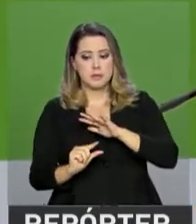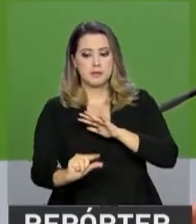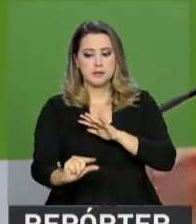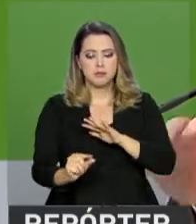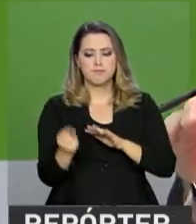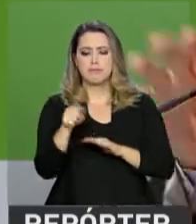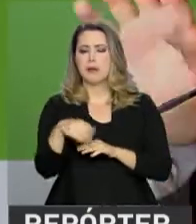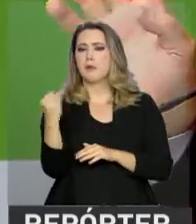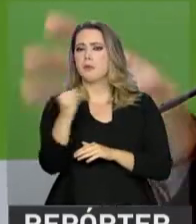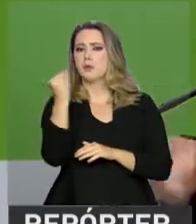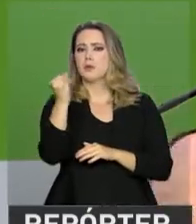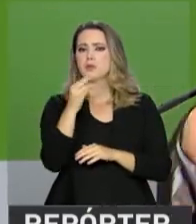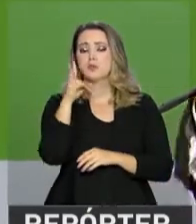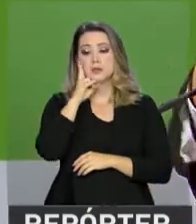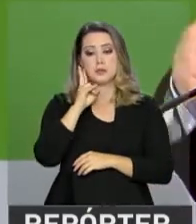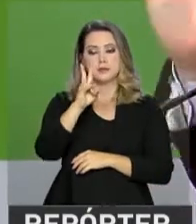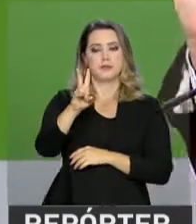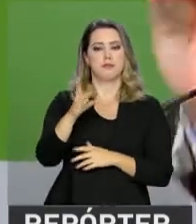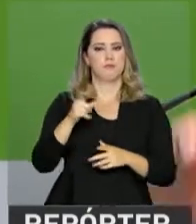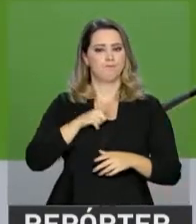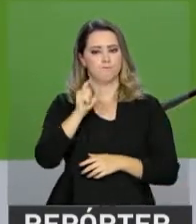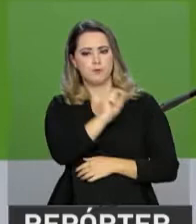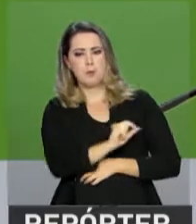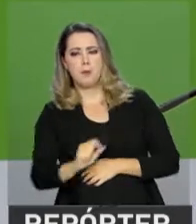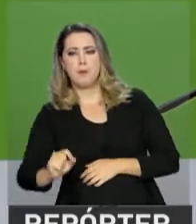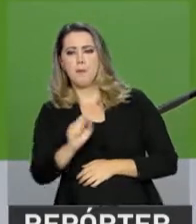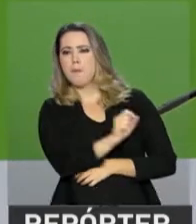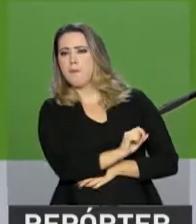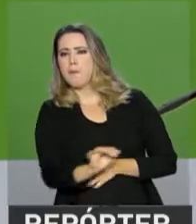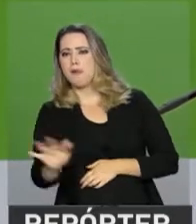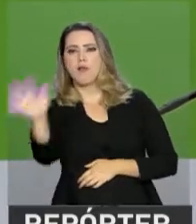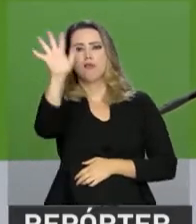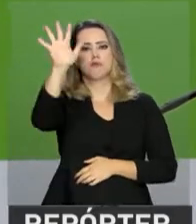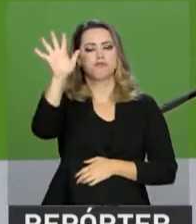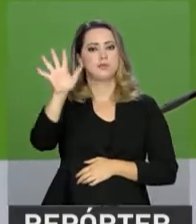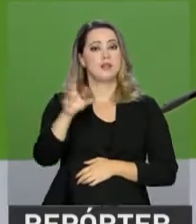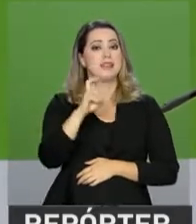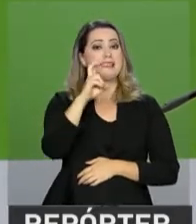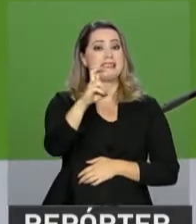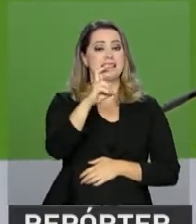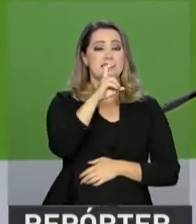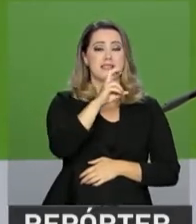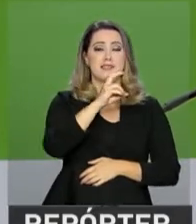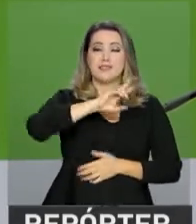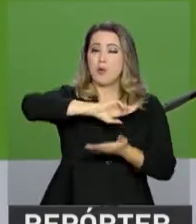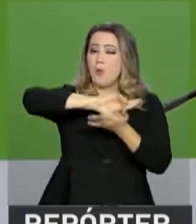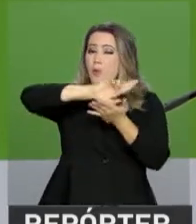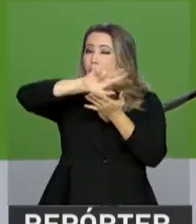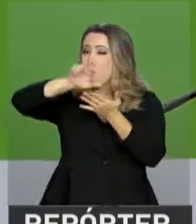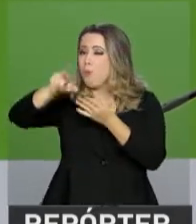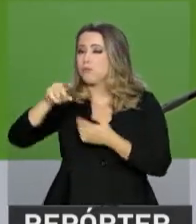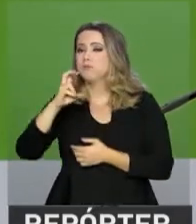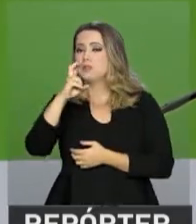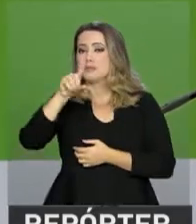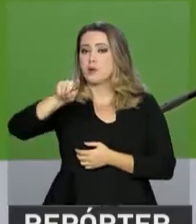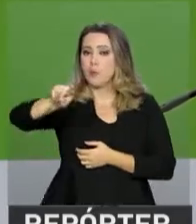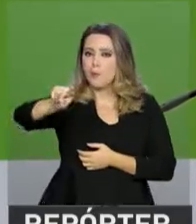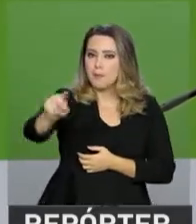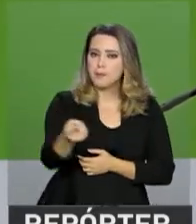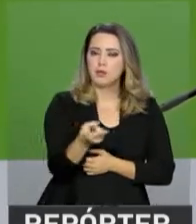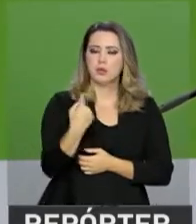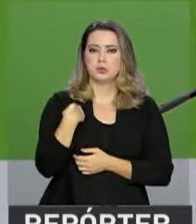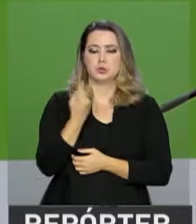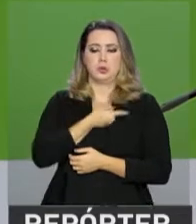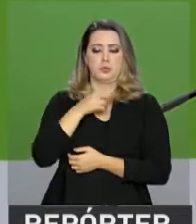olhar os cinco mil e quinhentos e tantos municípios brasileiros se nós encontrarmos médias e